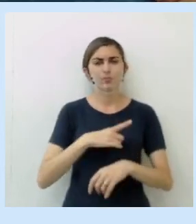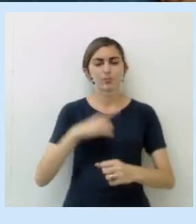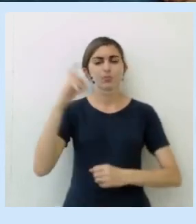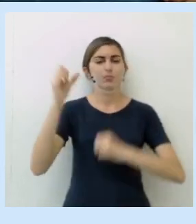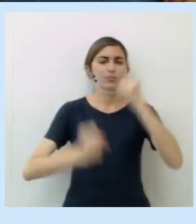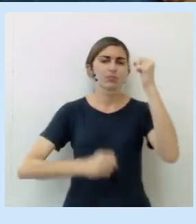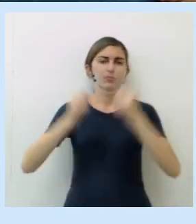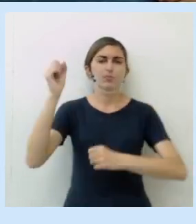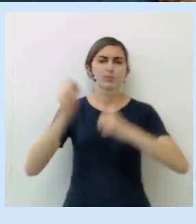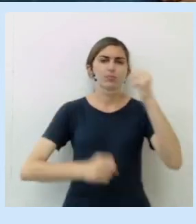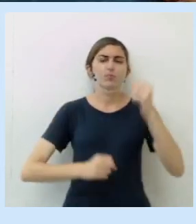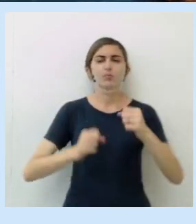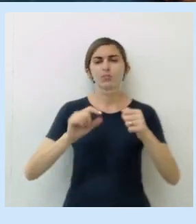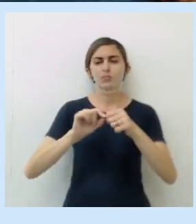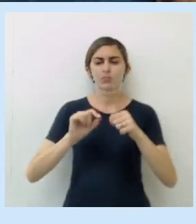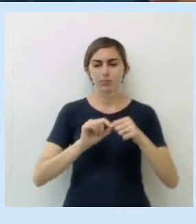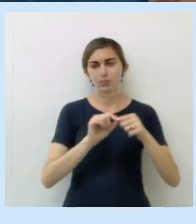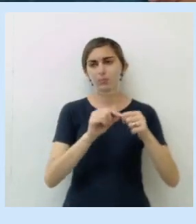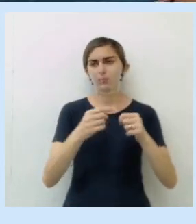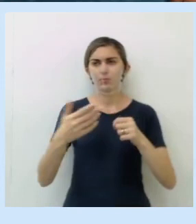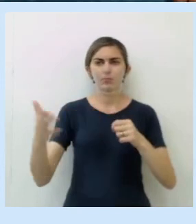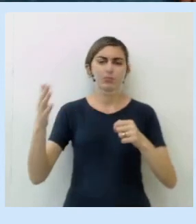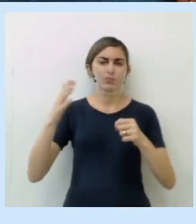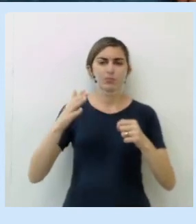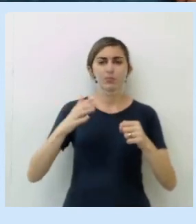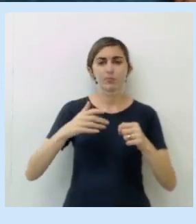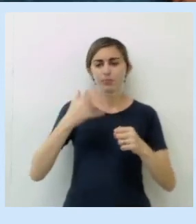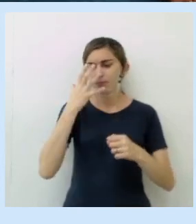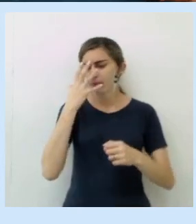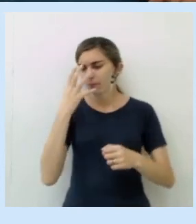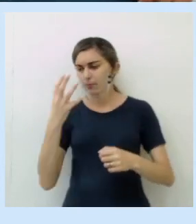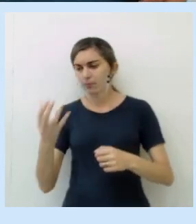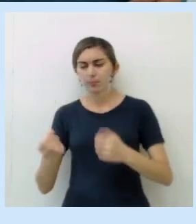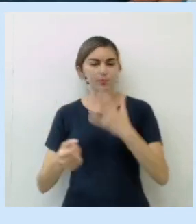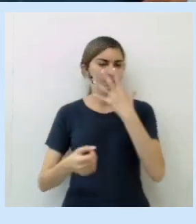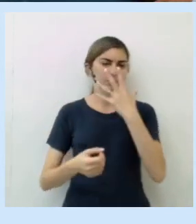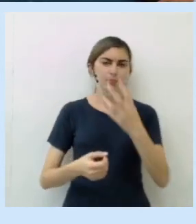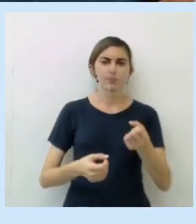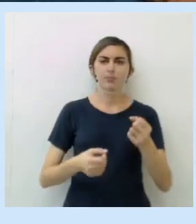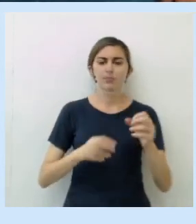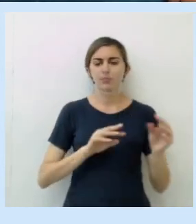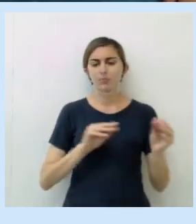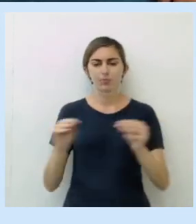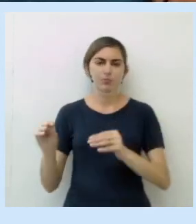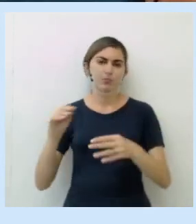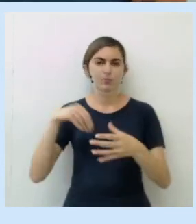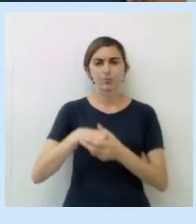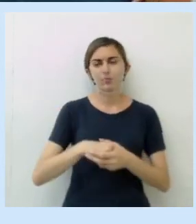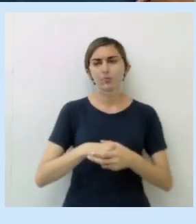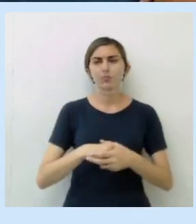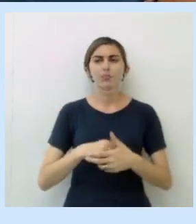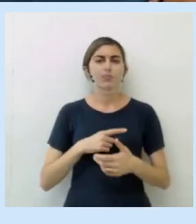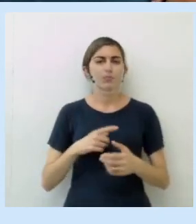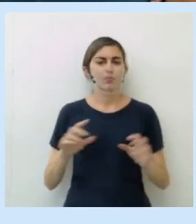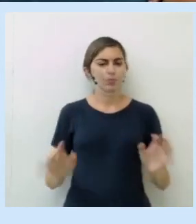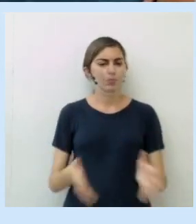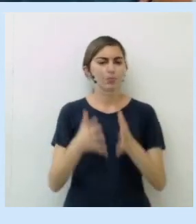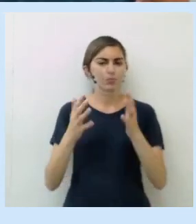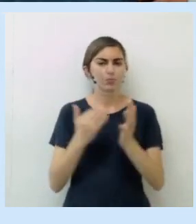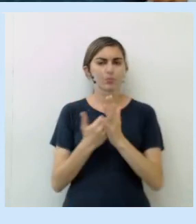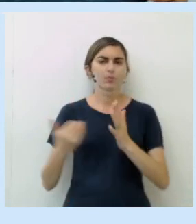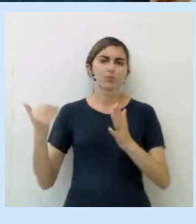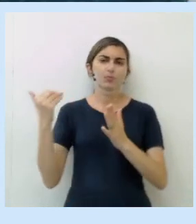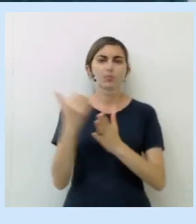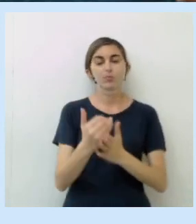industrialização das cidades, que faz com que elas se tornem mais atrativas em termos de migração internas, o que provoca o aumento de